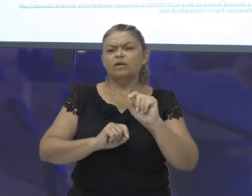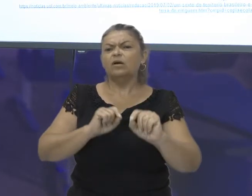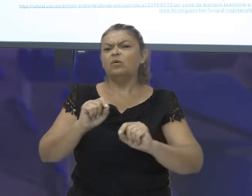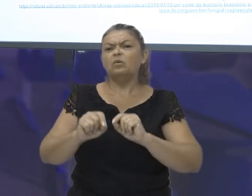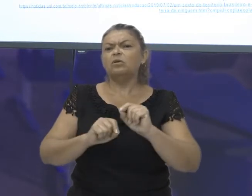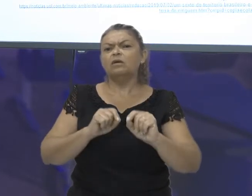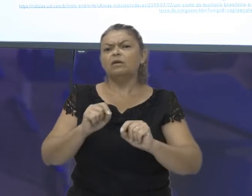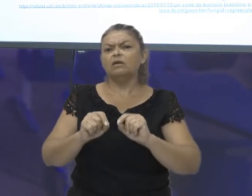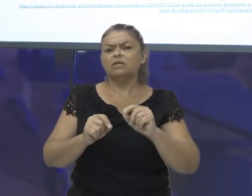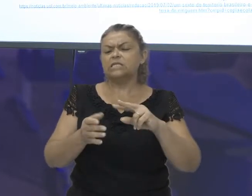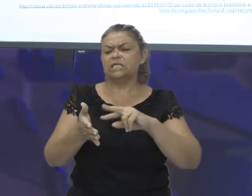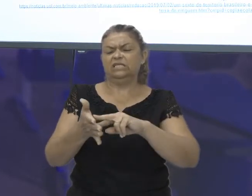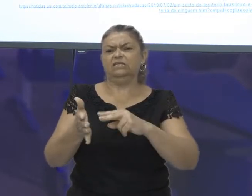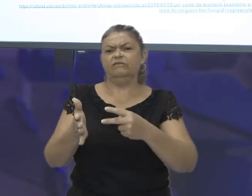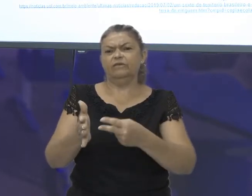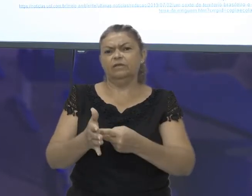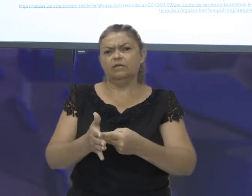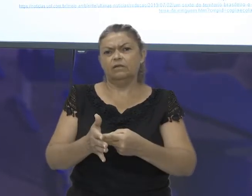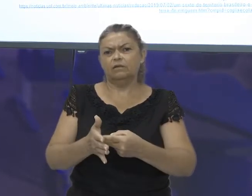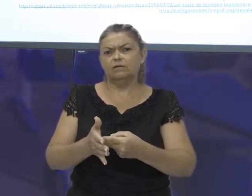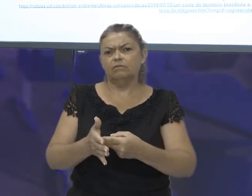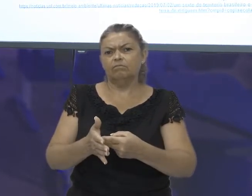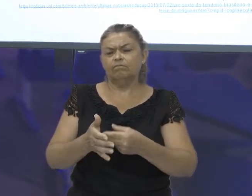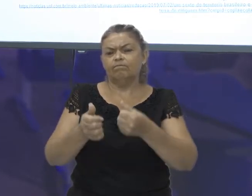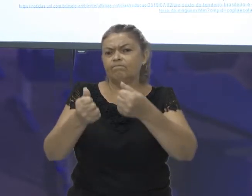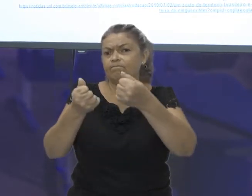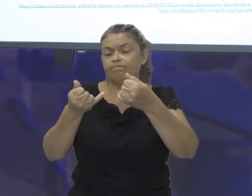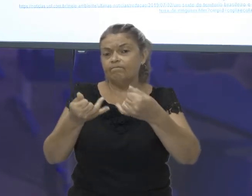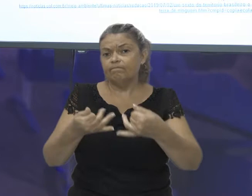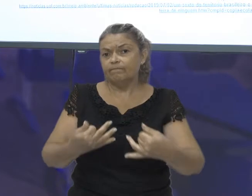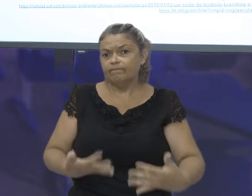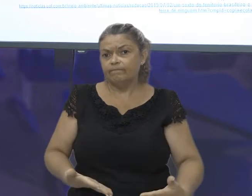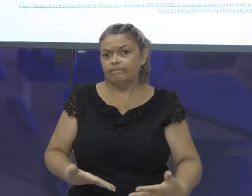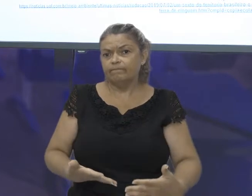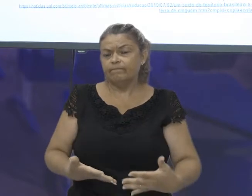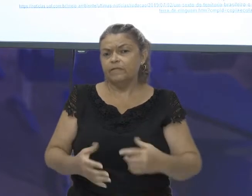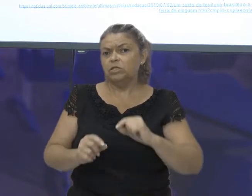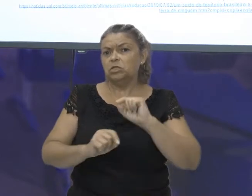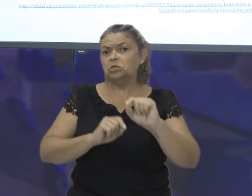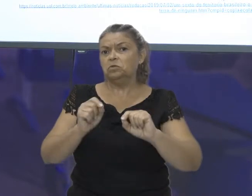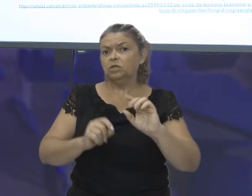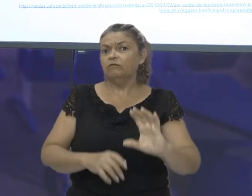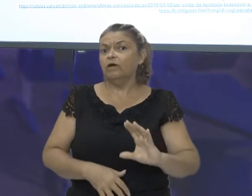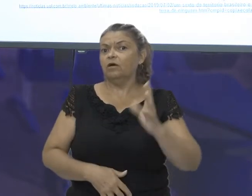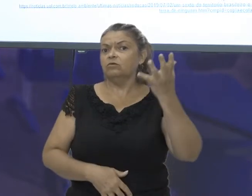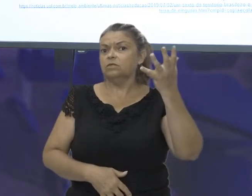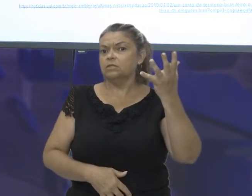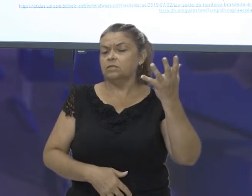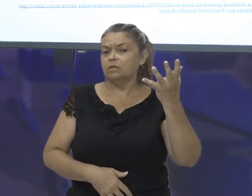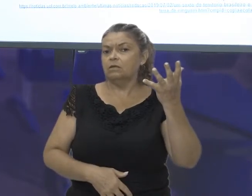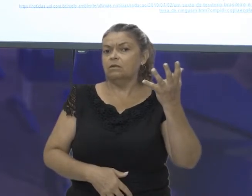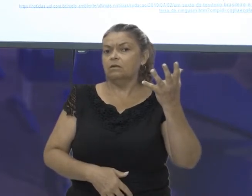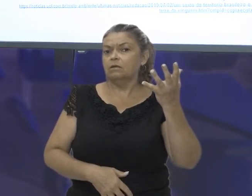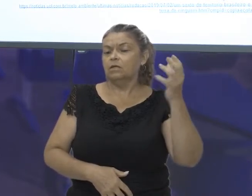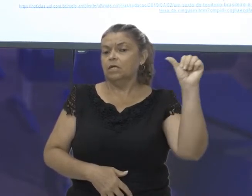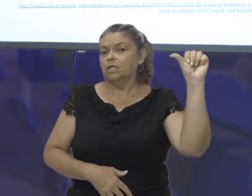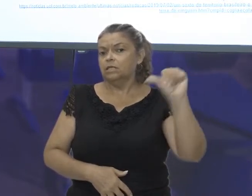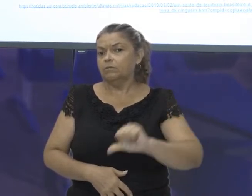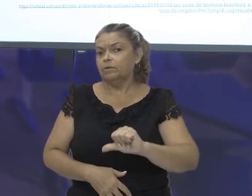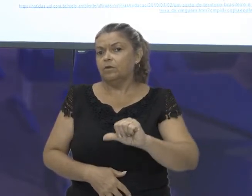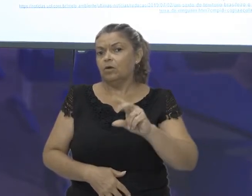é que ela acarreta? O que é que ela vai trazer como consequência quando esses indígenas